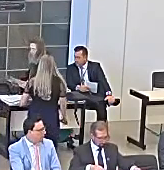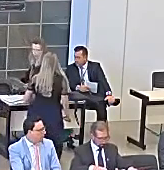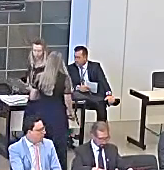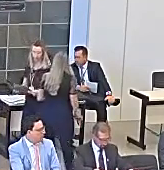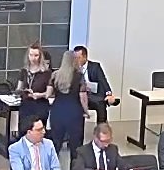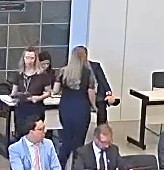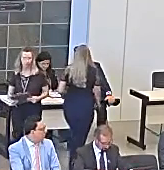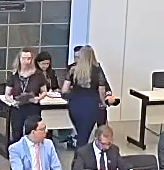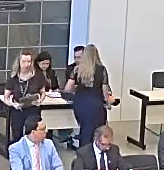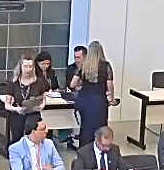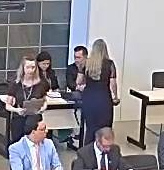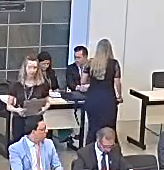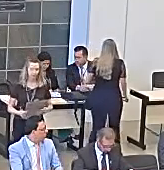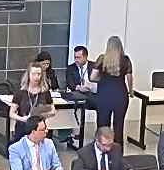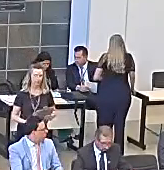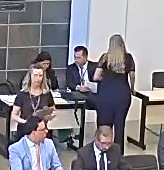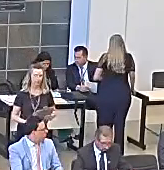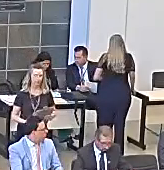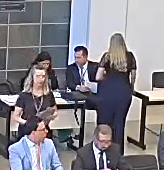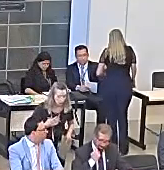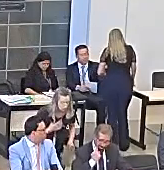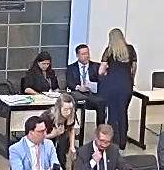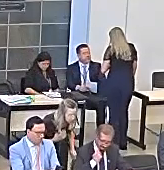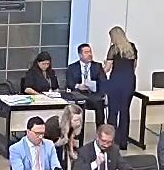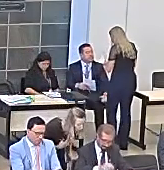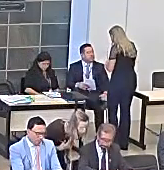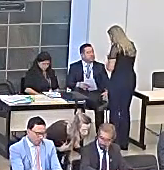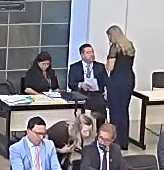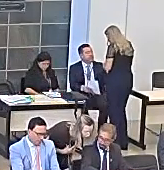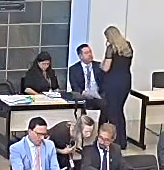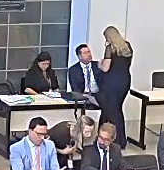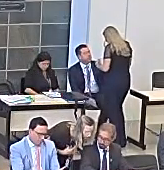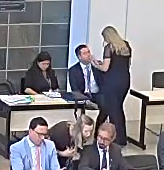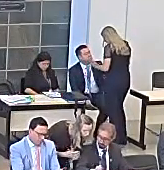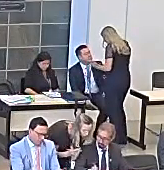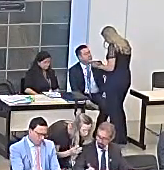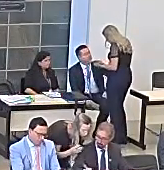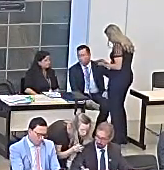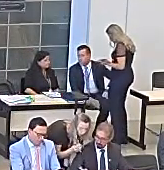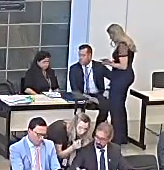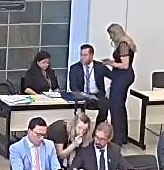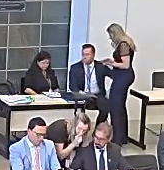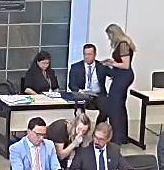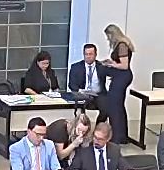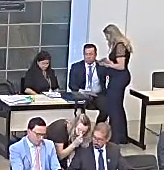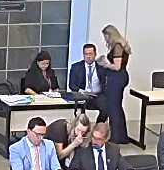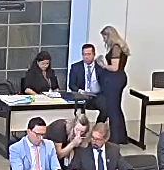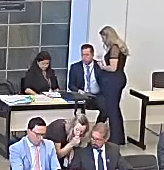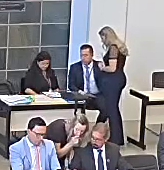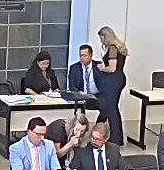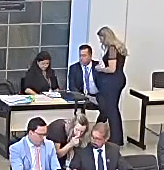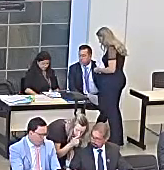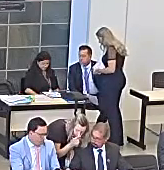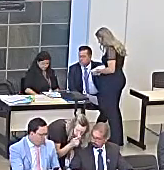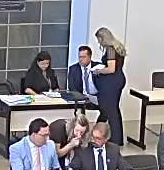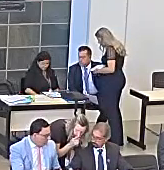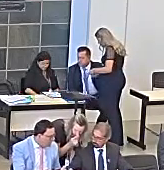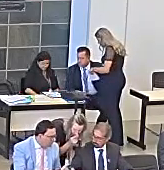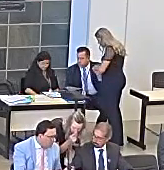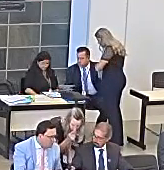da Constituição Federal de 1988. Até então, não éramos